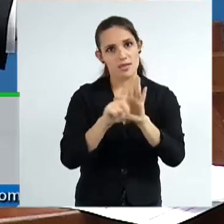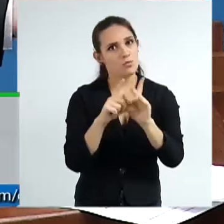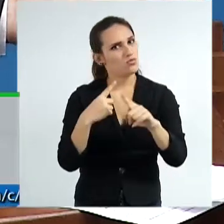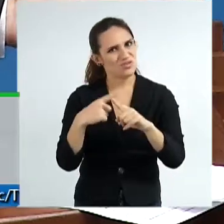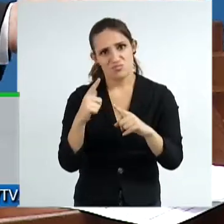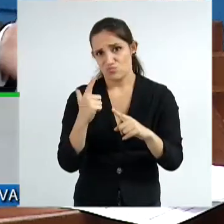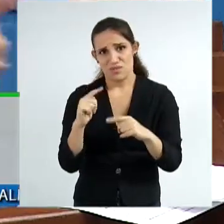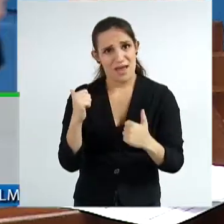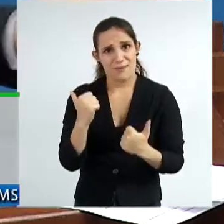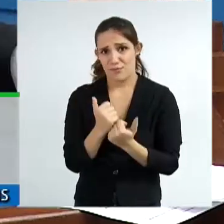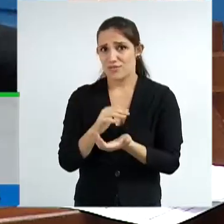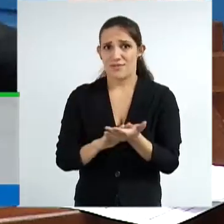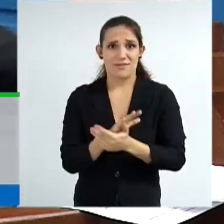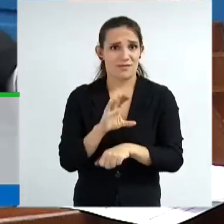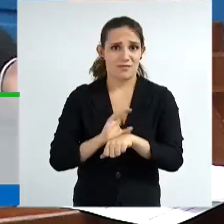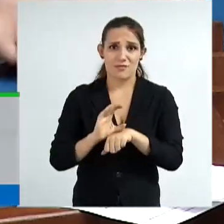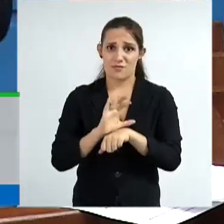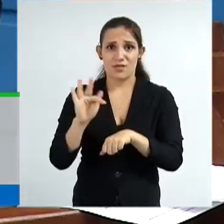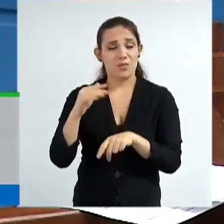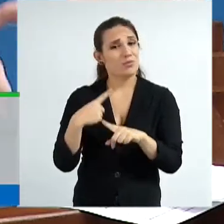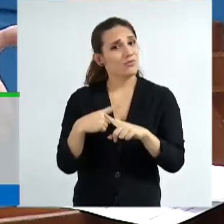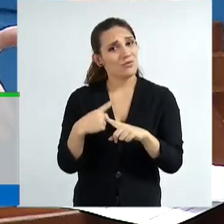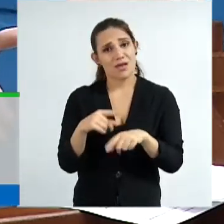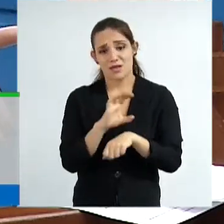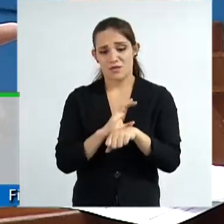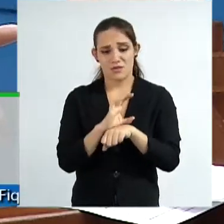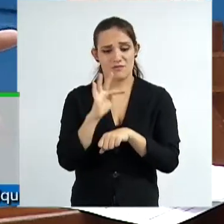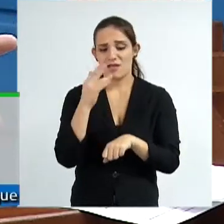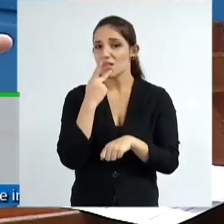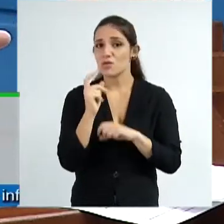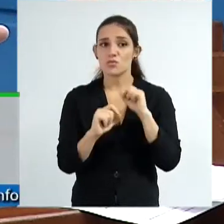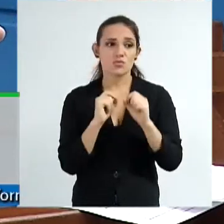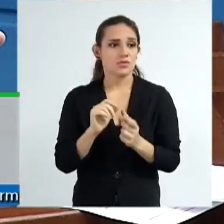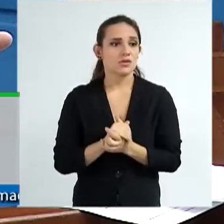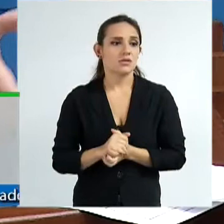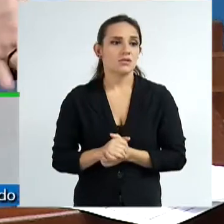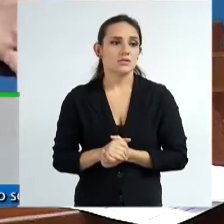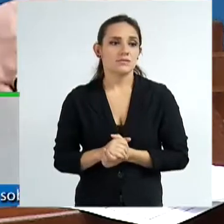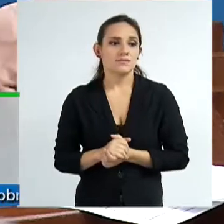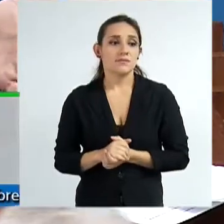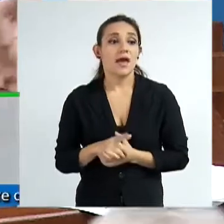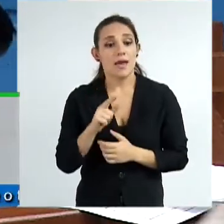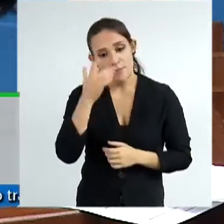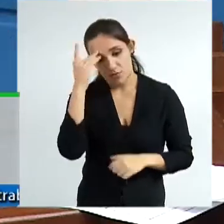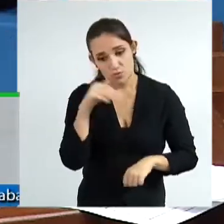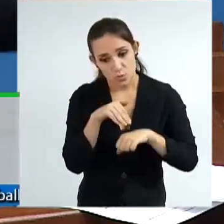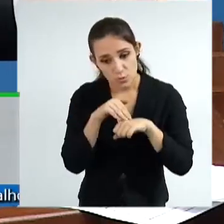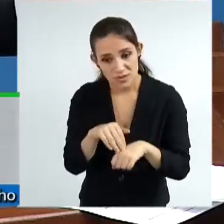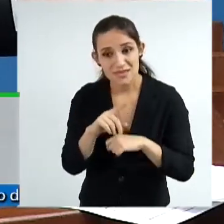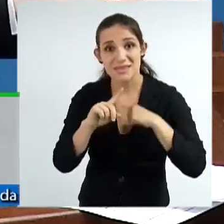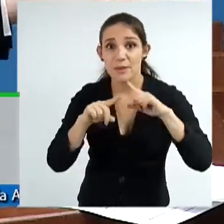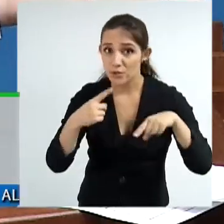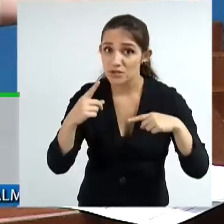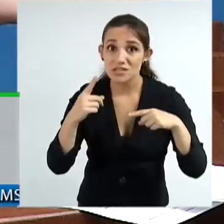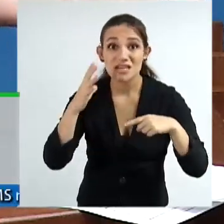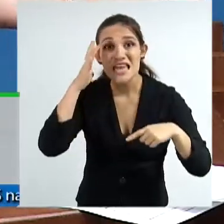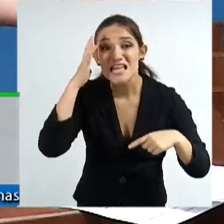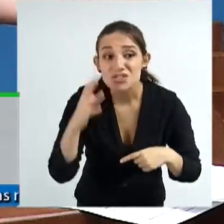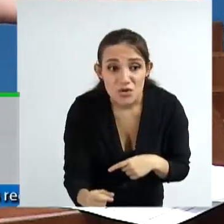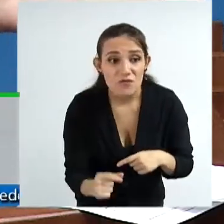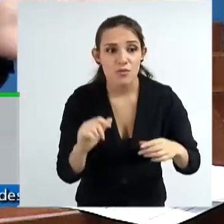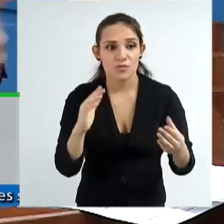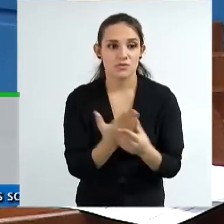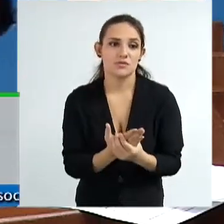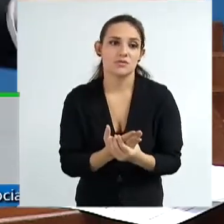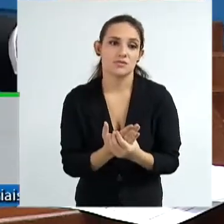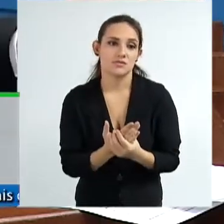na Constituição, que a Constituição diz que aquele que vai ser considerado culpado depois de transitado em julgado o seu